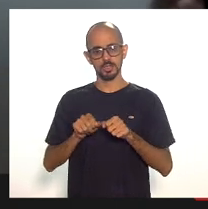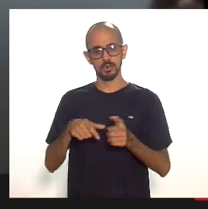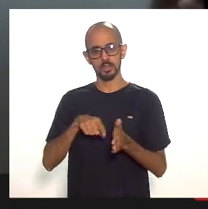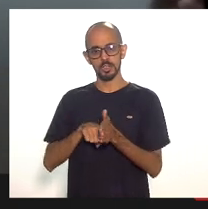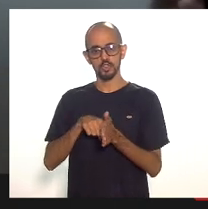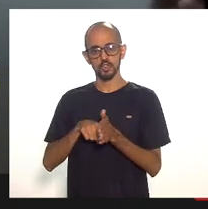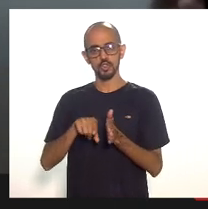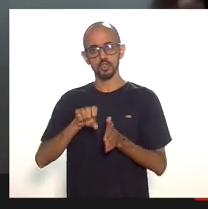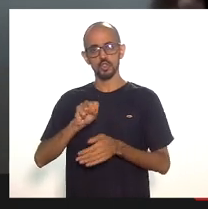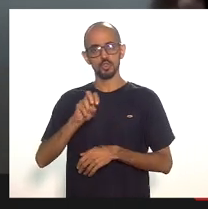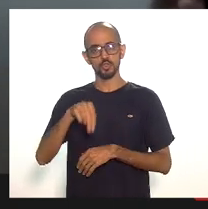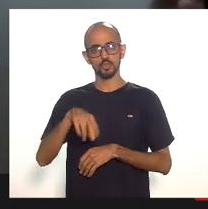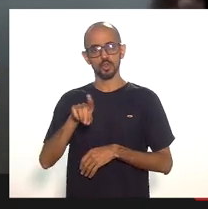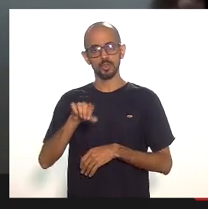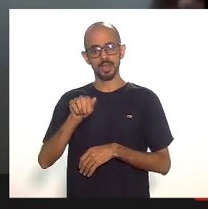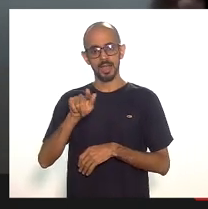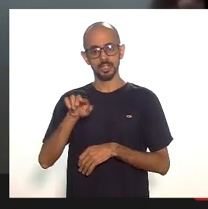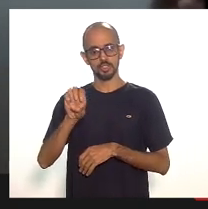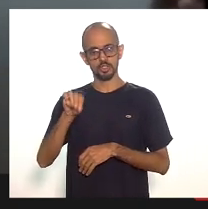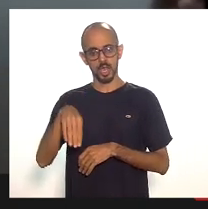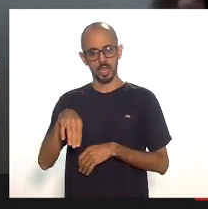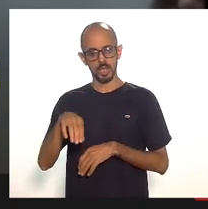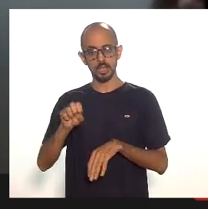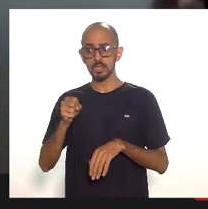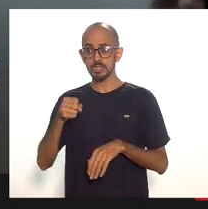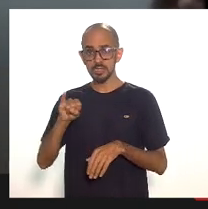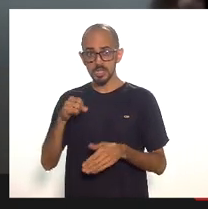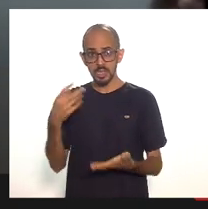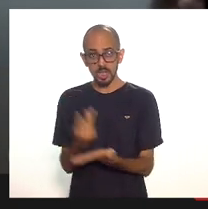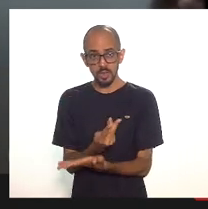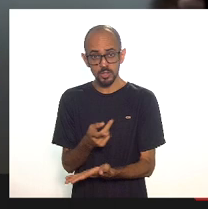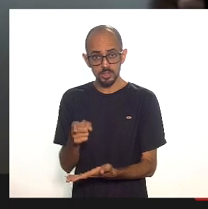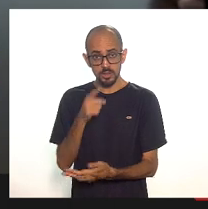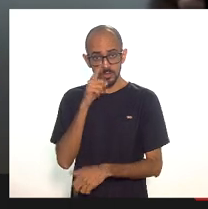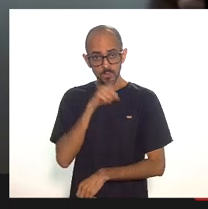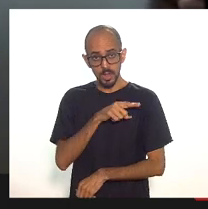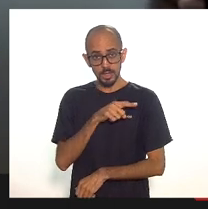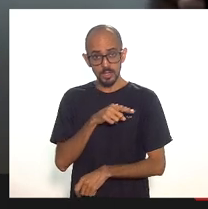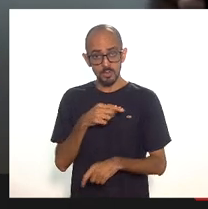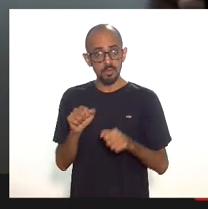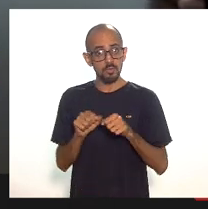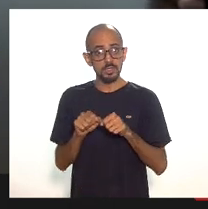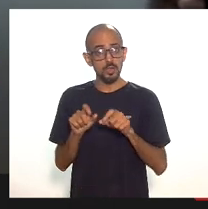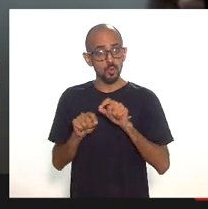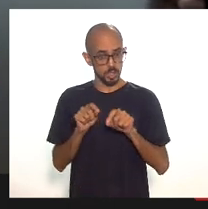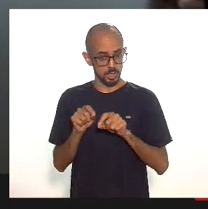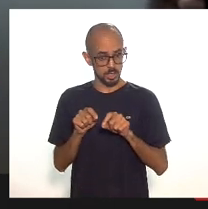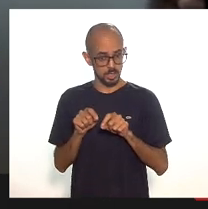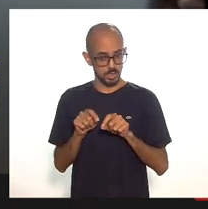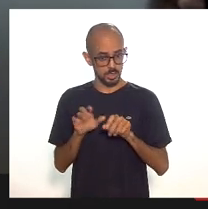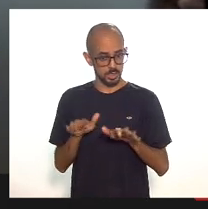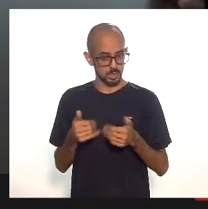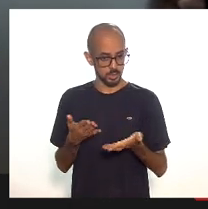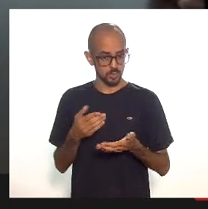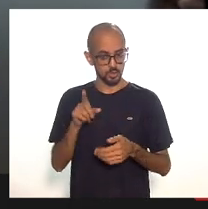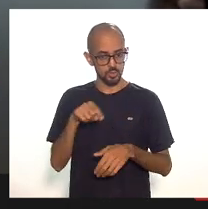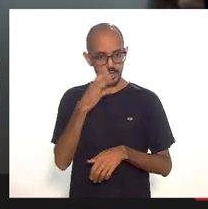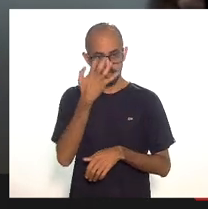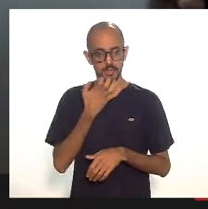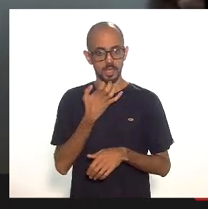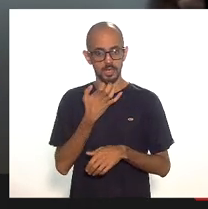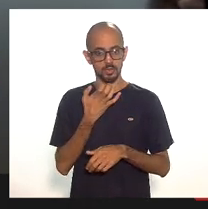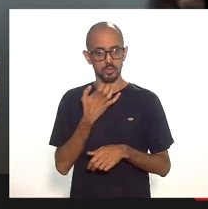a sondagem no prédio. E se a sondagem der errado, faz o quê? E se a sondagem der errado, faz o quê? Esse tipo de coisa é muito séria.